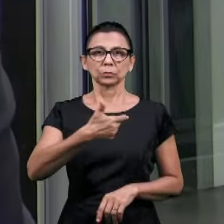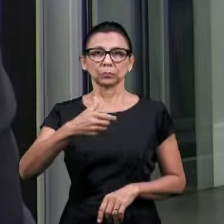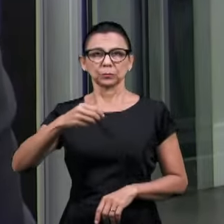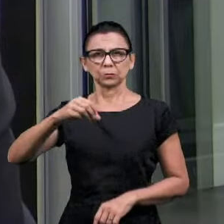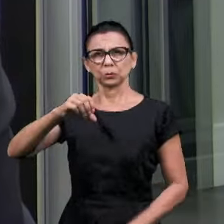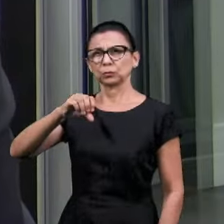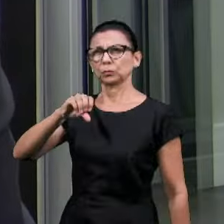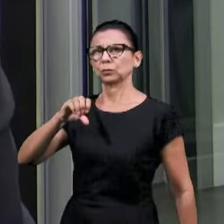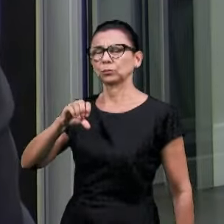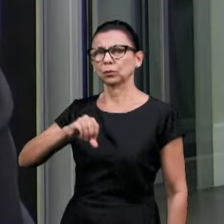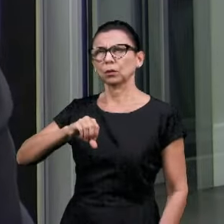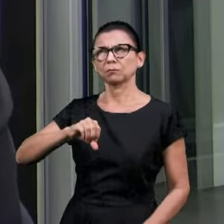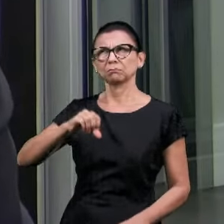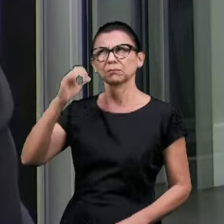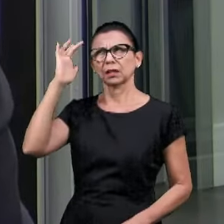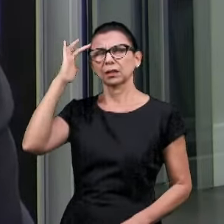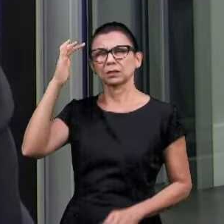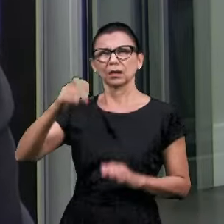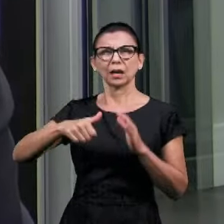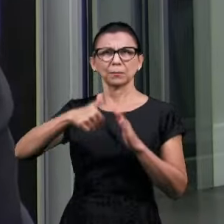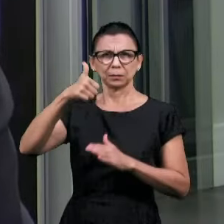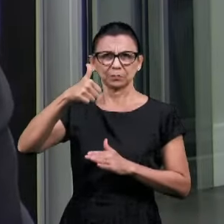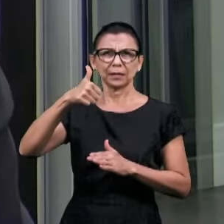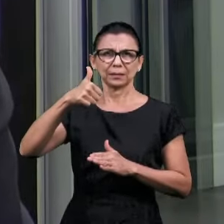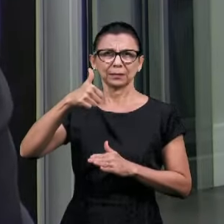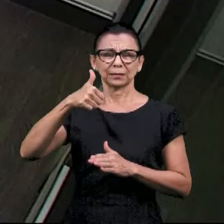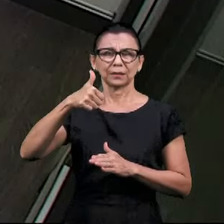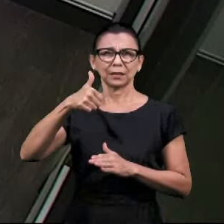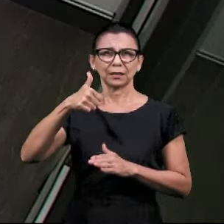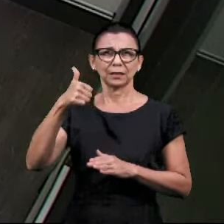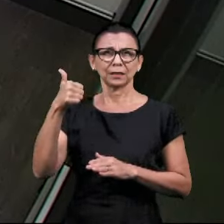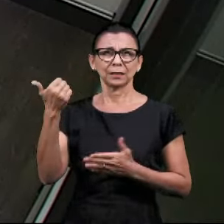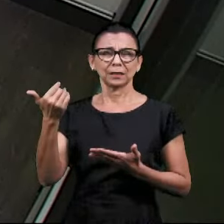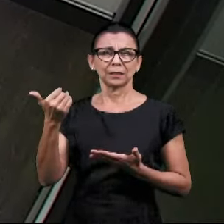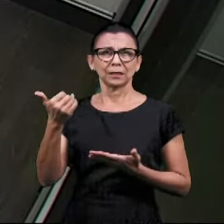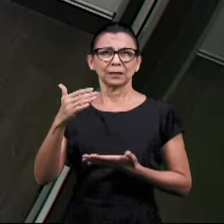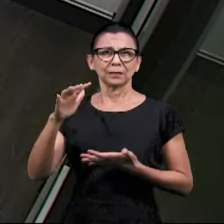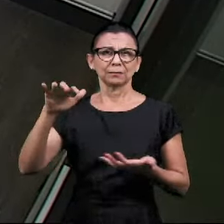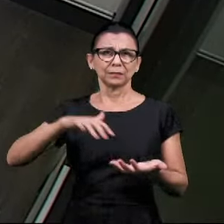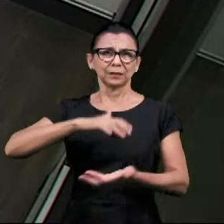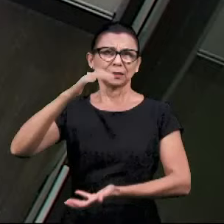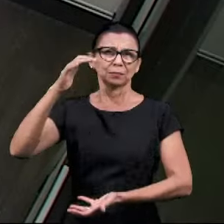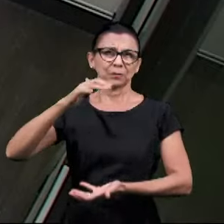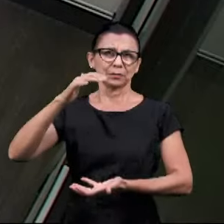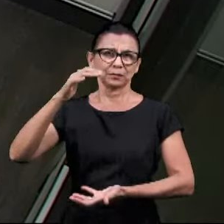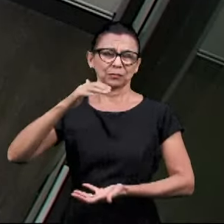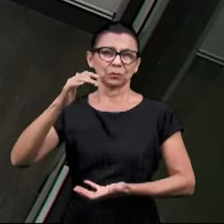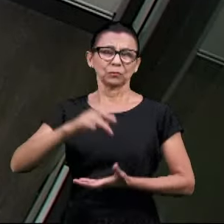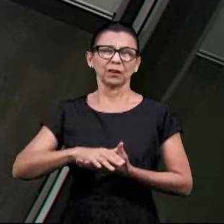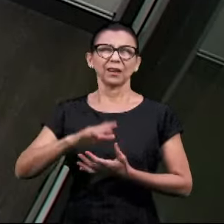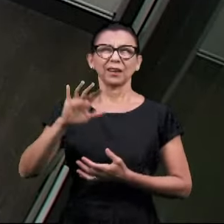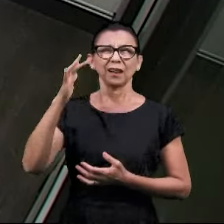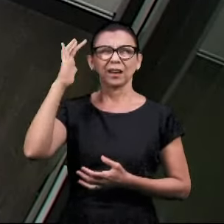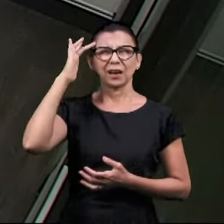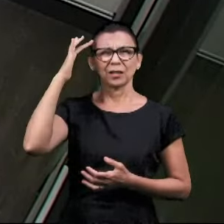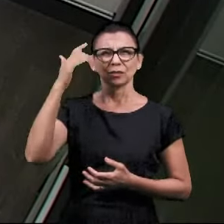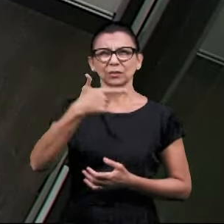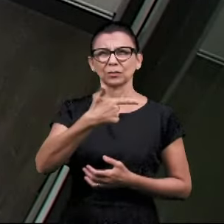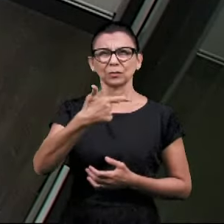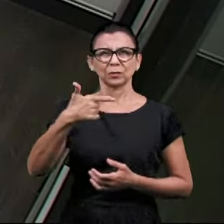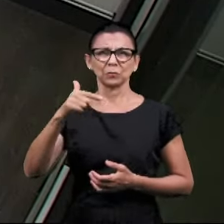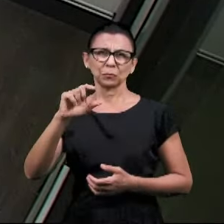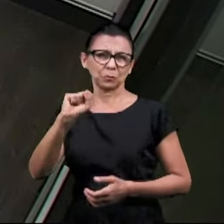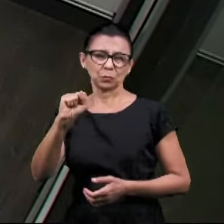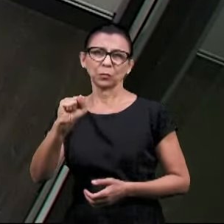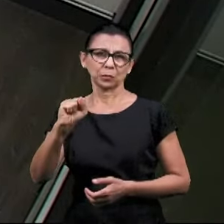que foi a primeira transmissão via satélite, né? Se eu não me engano, foi em 2008. 2008.